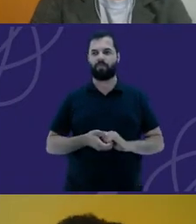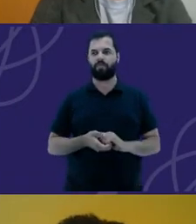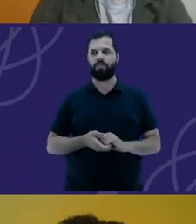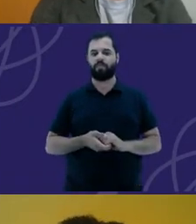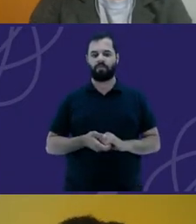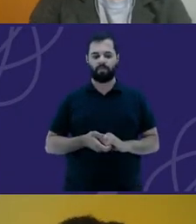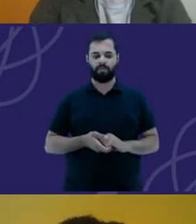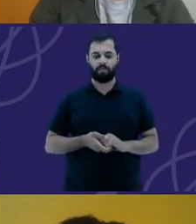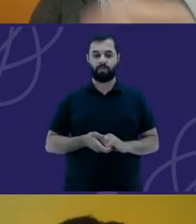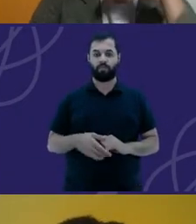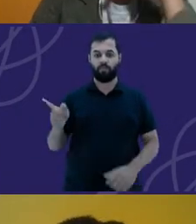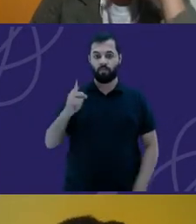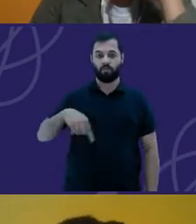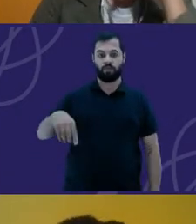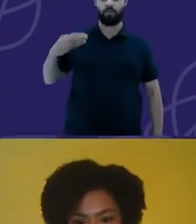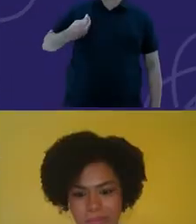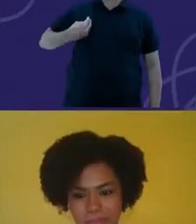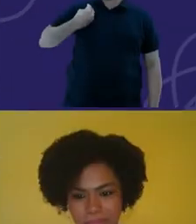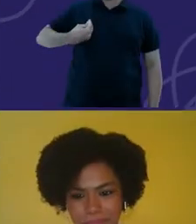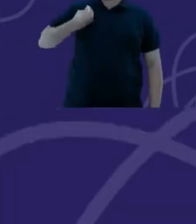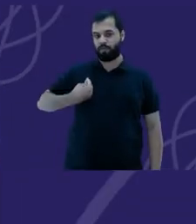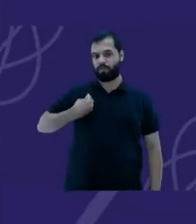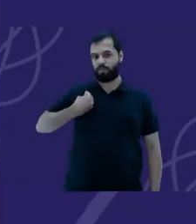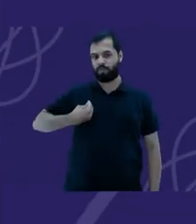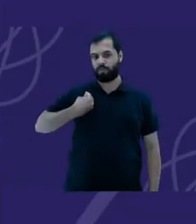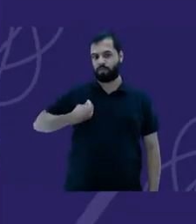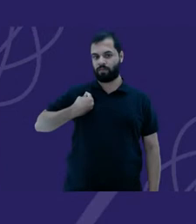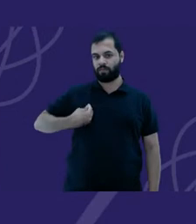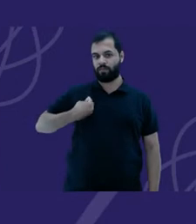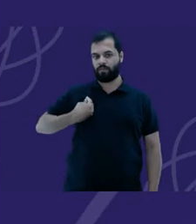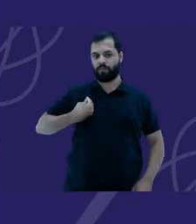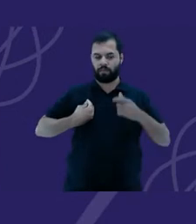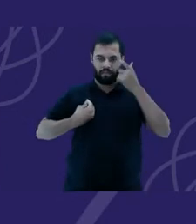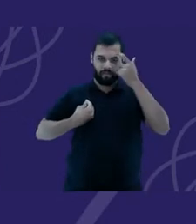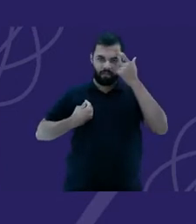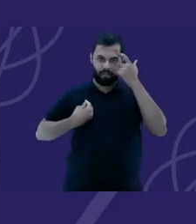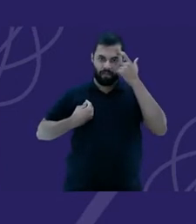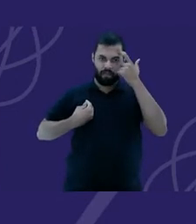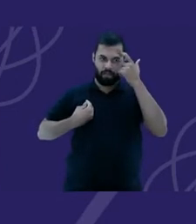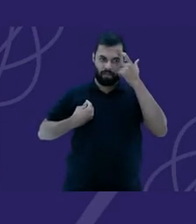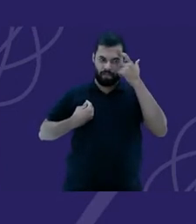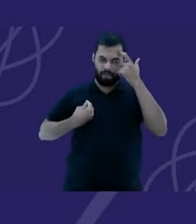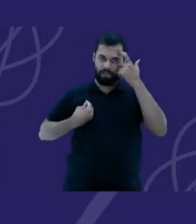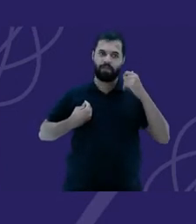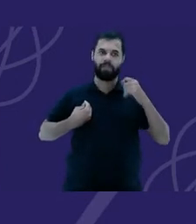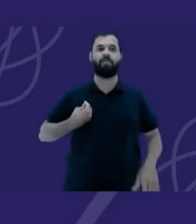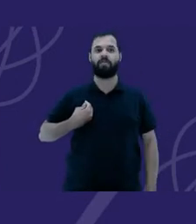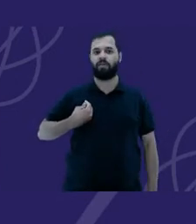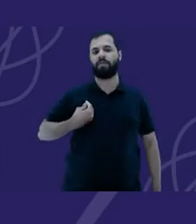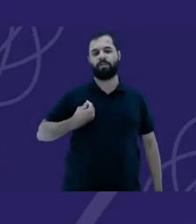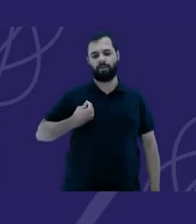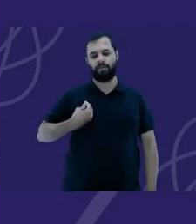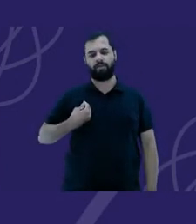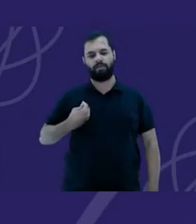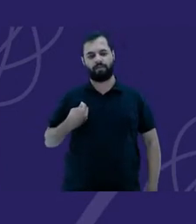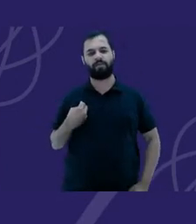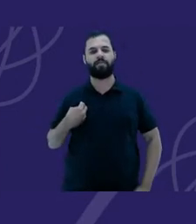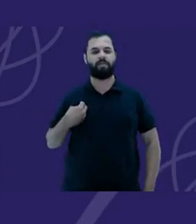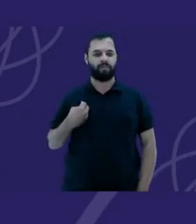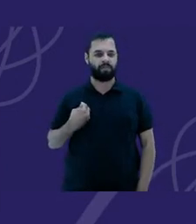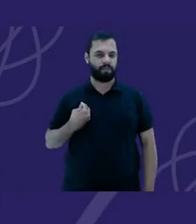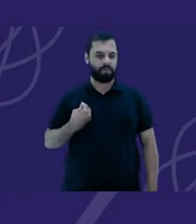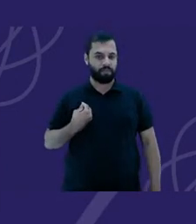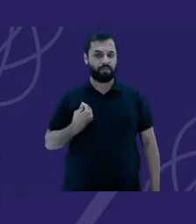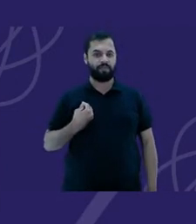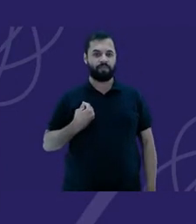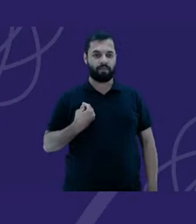Estamos aqui mais uma vez. Sempre sou Suburbano. A 18ª Semana Nacional